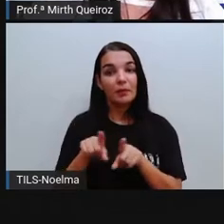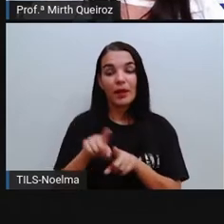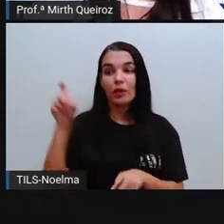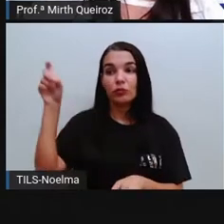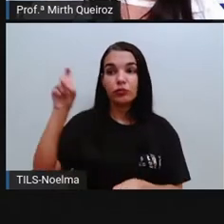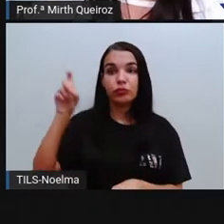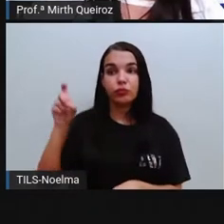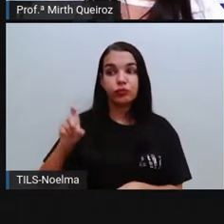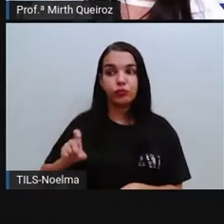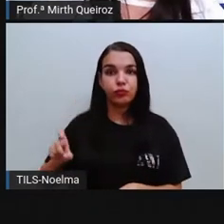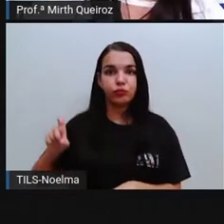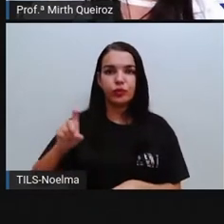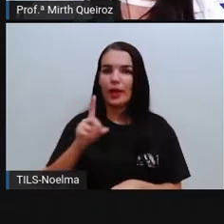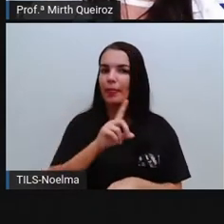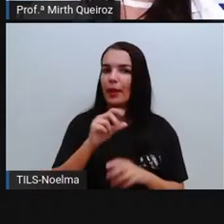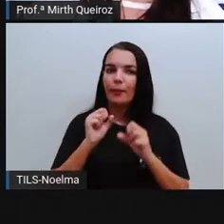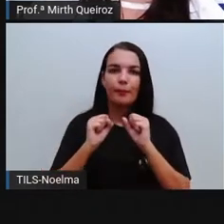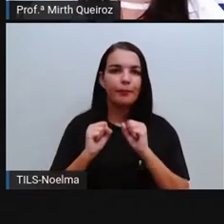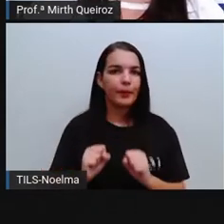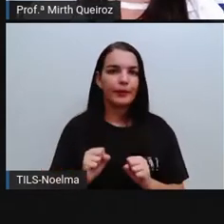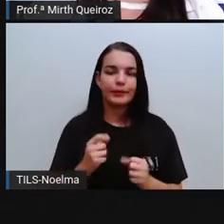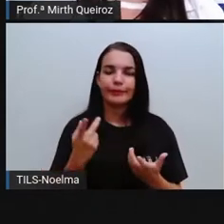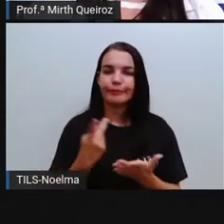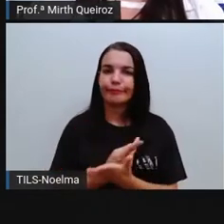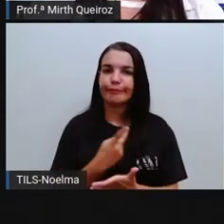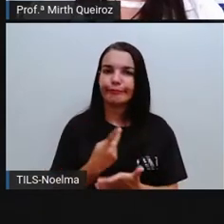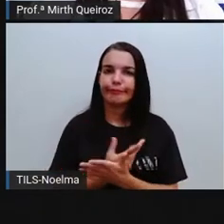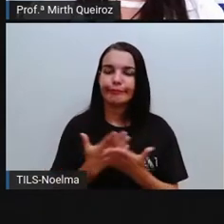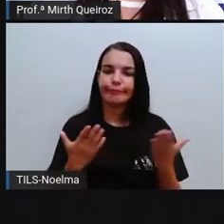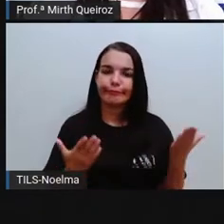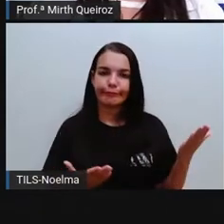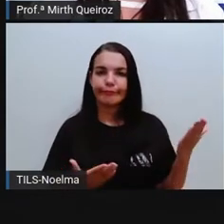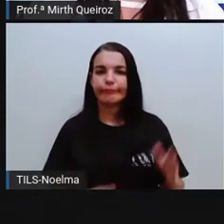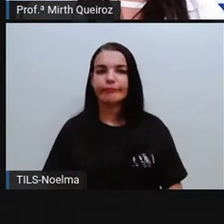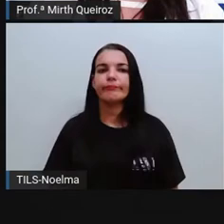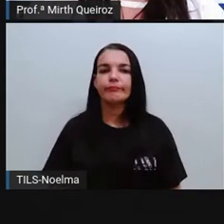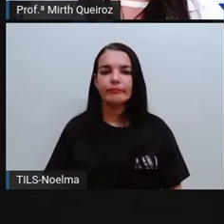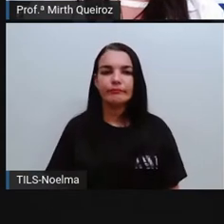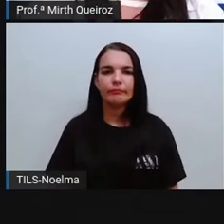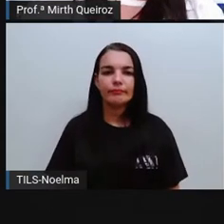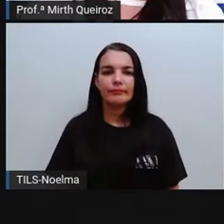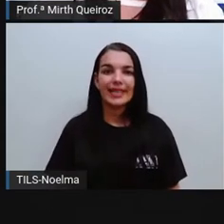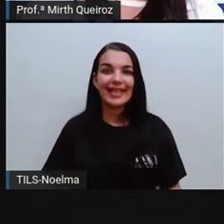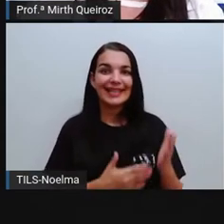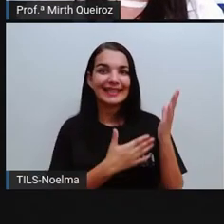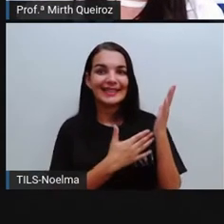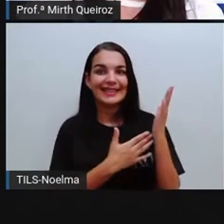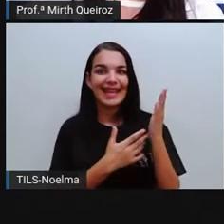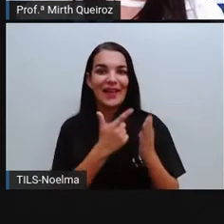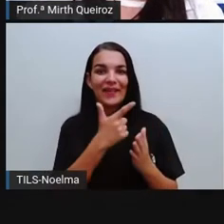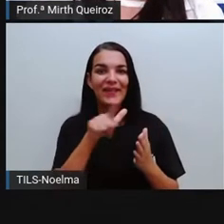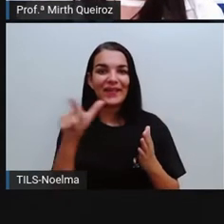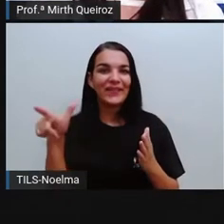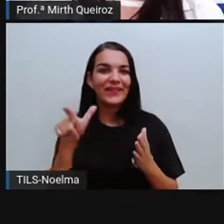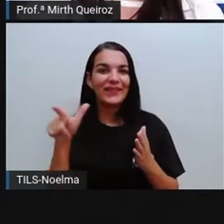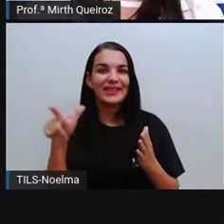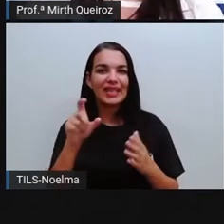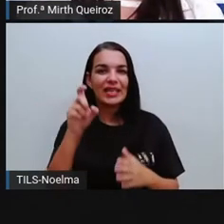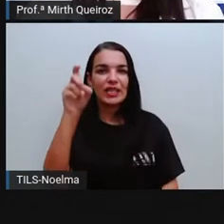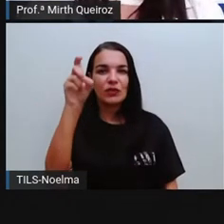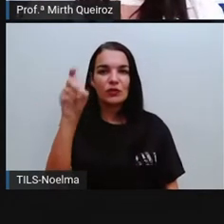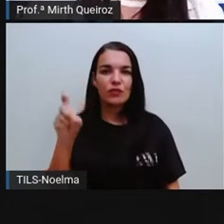são vandalismos, que não podem ser considerados aí como arte. Aqui nós temos mais um tipo de